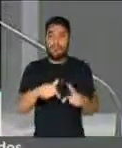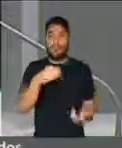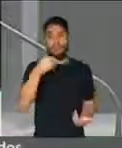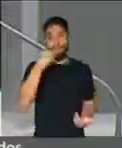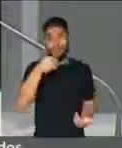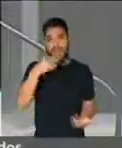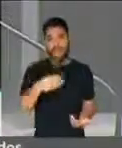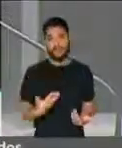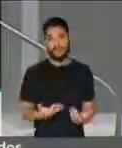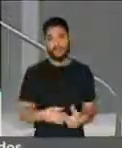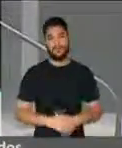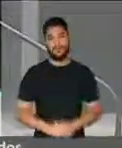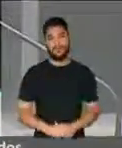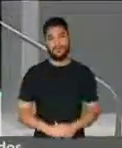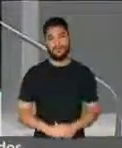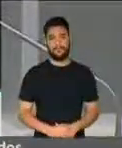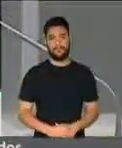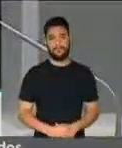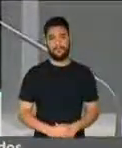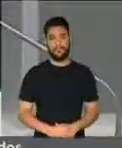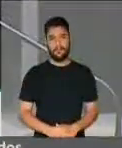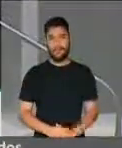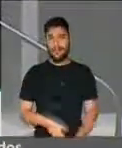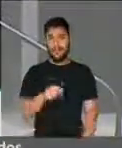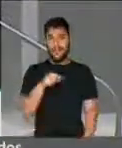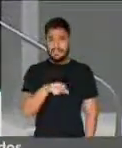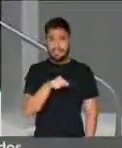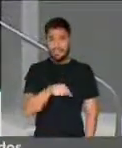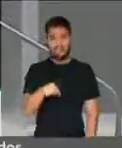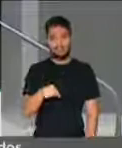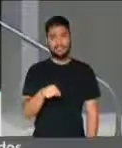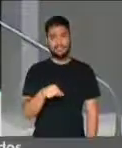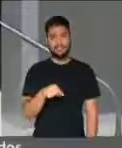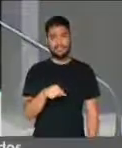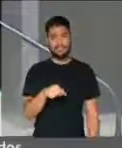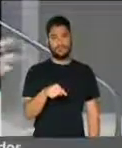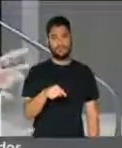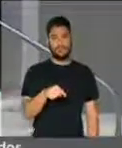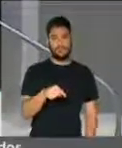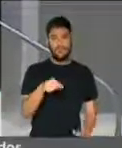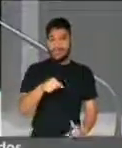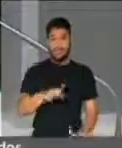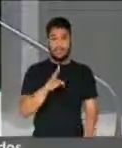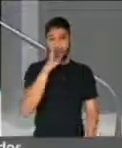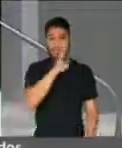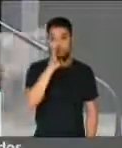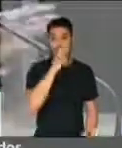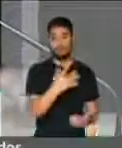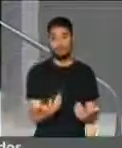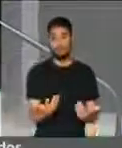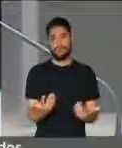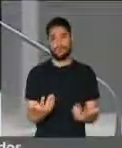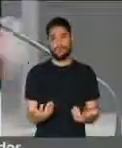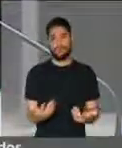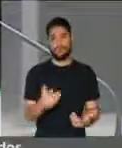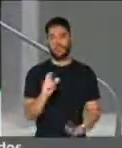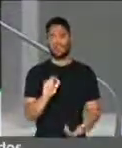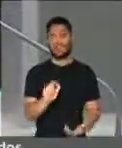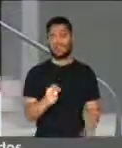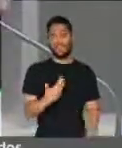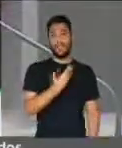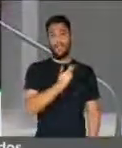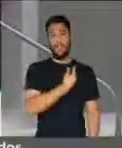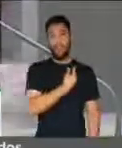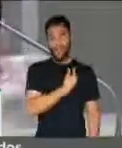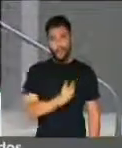registrando algo que foi para nós um absurdo, que foi o